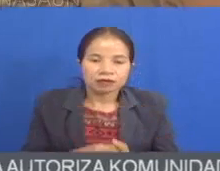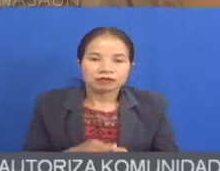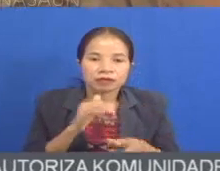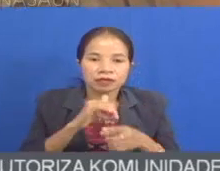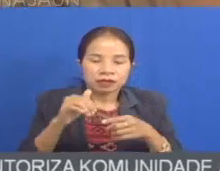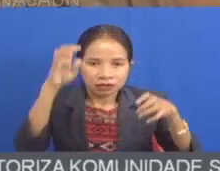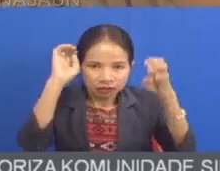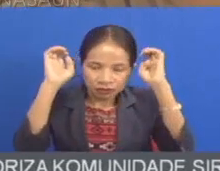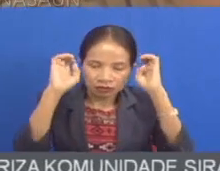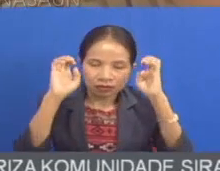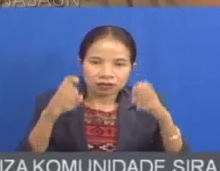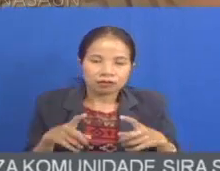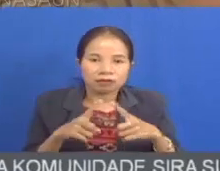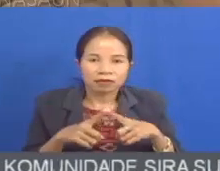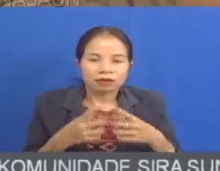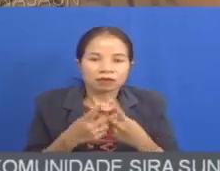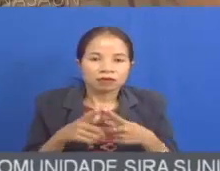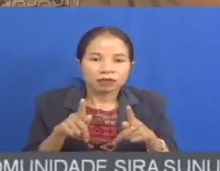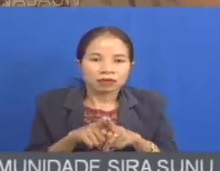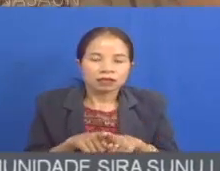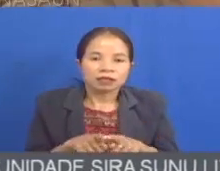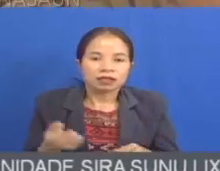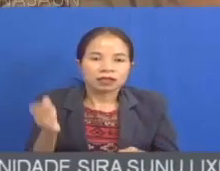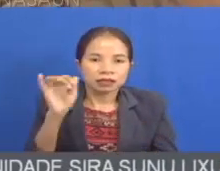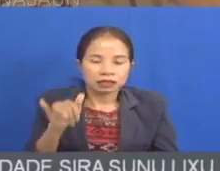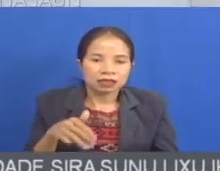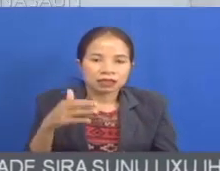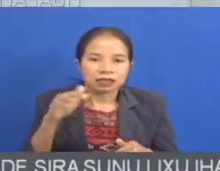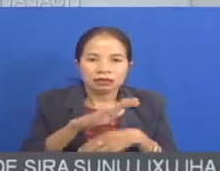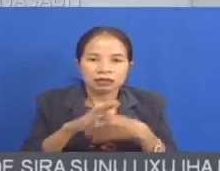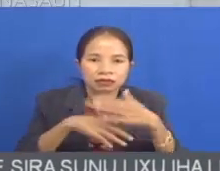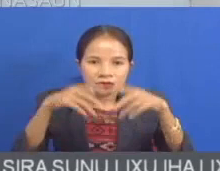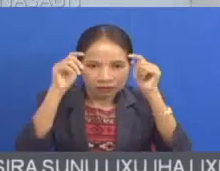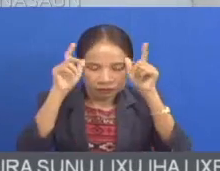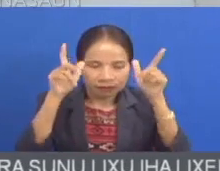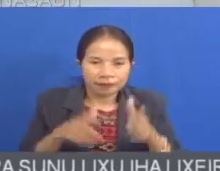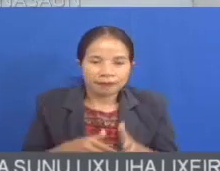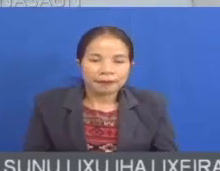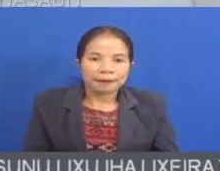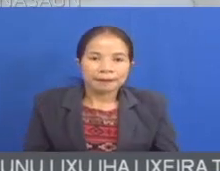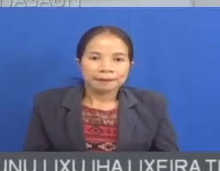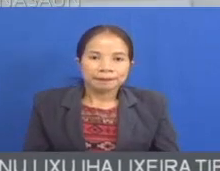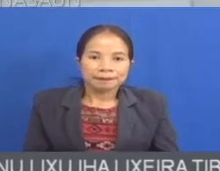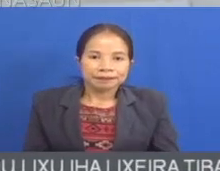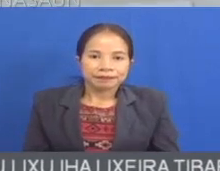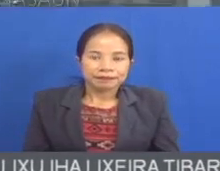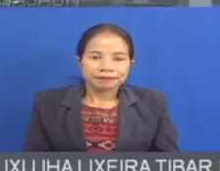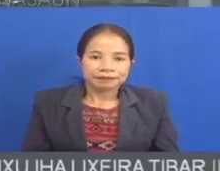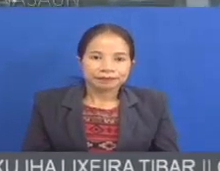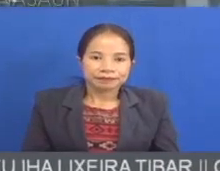formação e educação laboral. Ba empresa no trabalhadores sira e a território Timor-Leste. Estefane